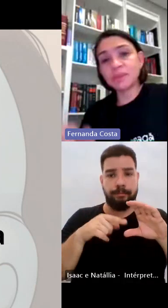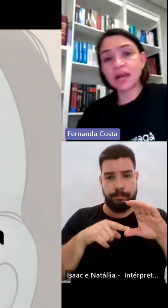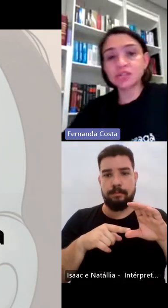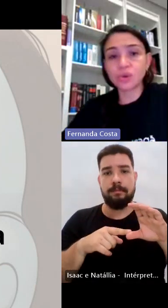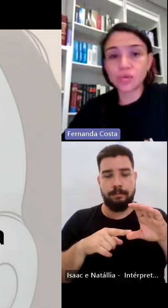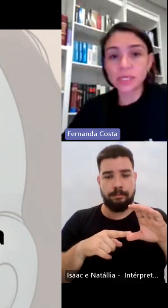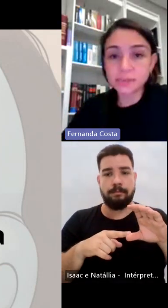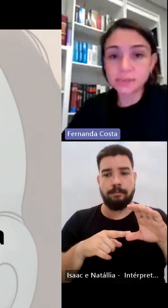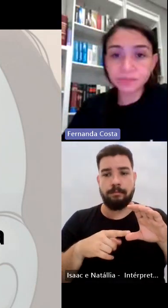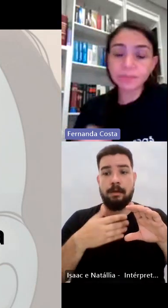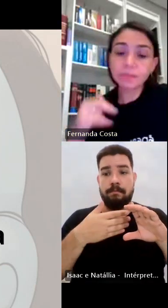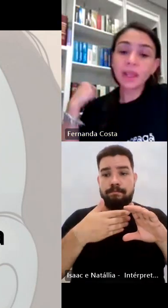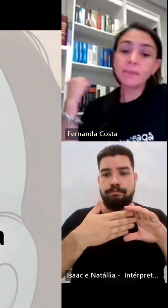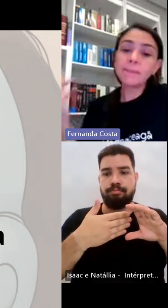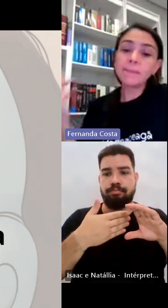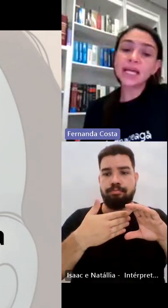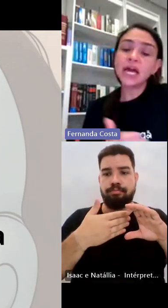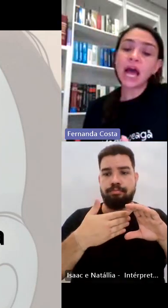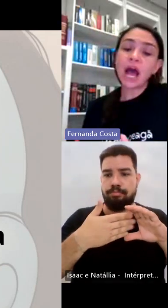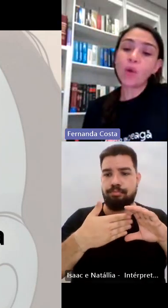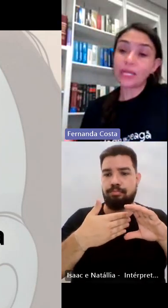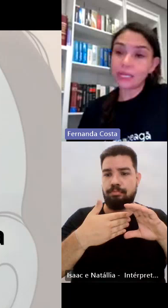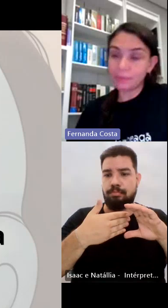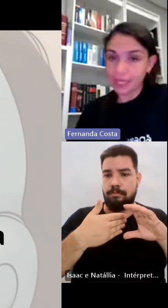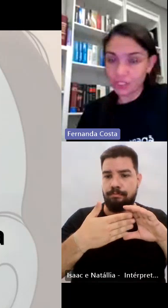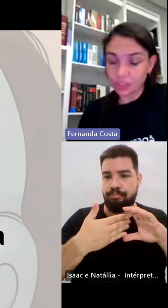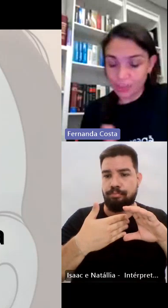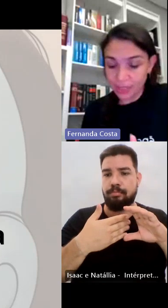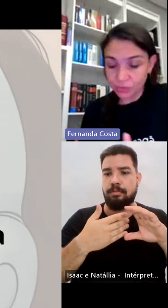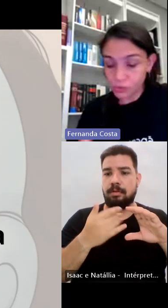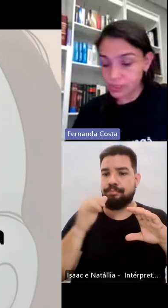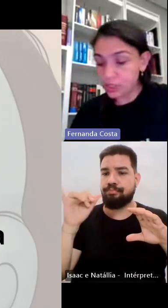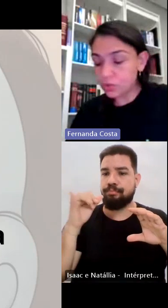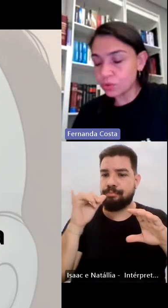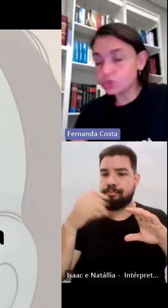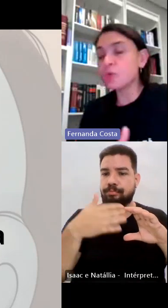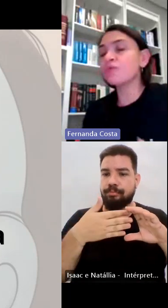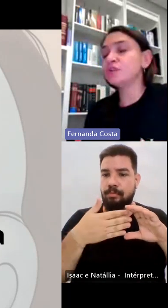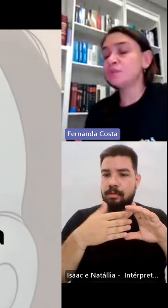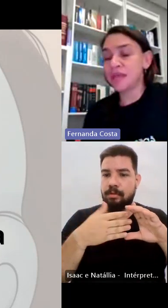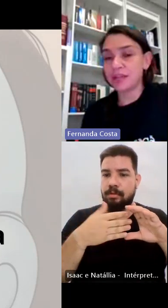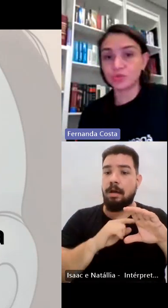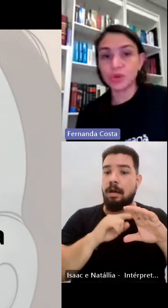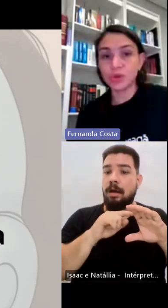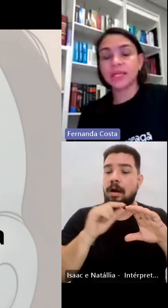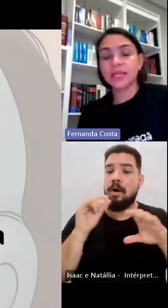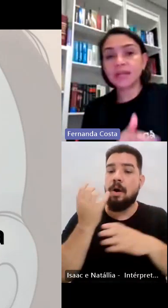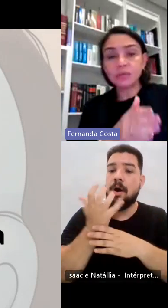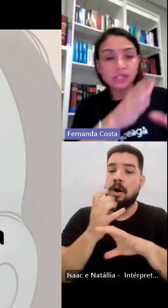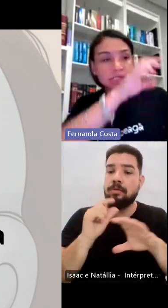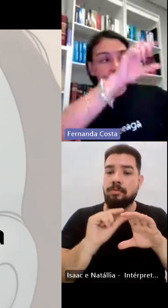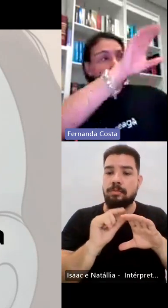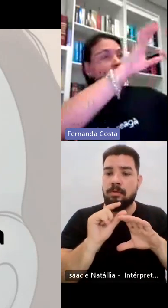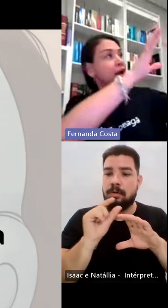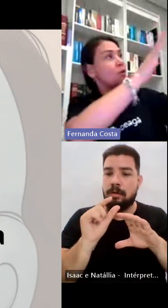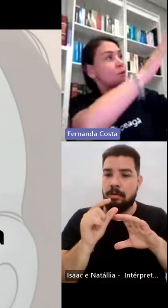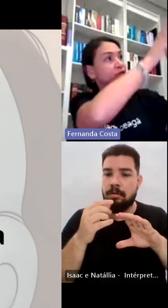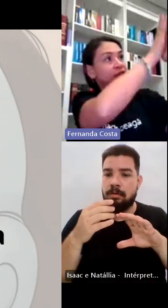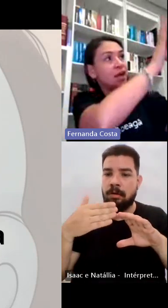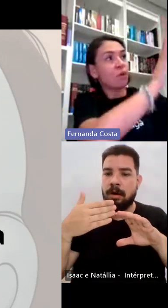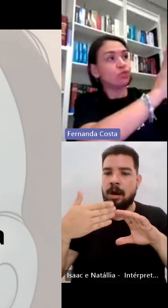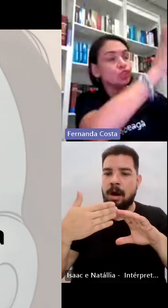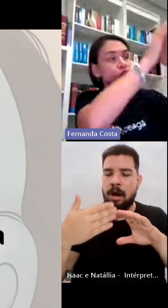essas vibrações para a orelha média, para os ossículos do ouvido médio. Então, nós estamos lá